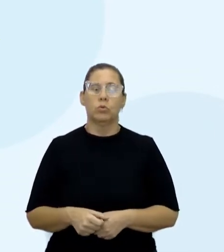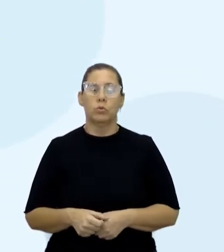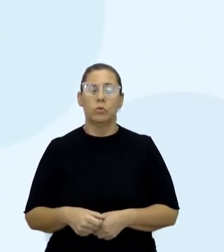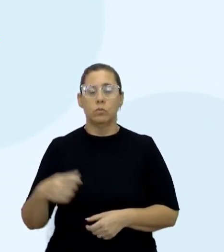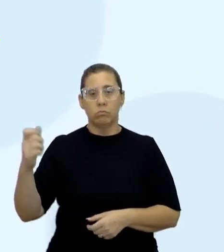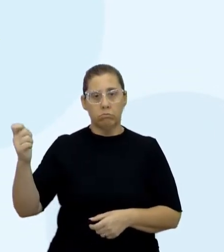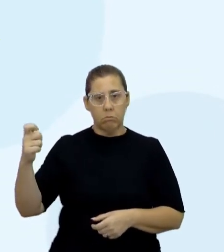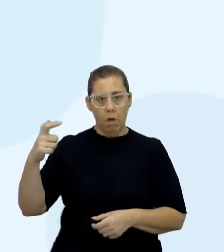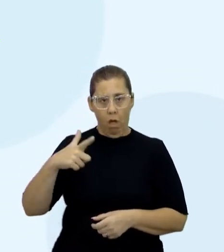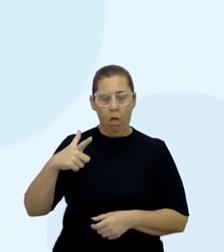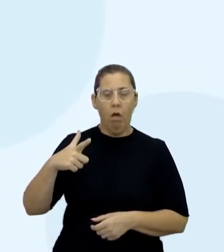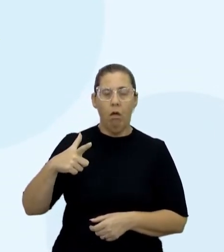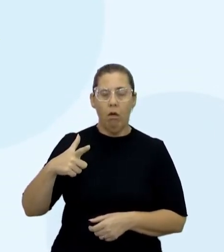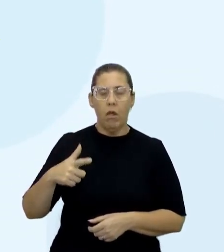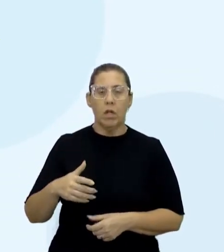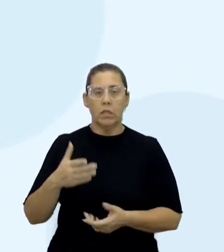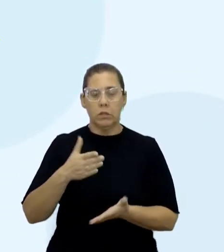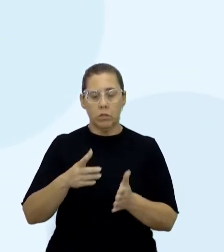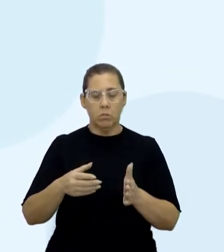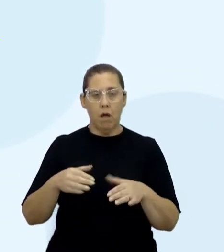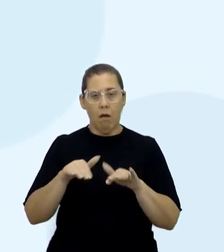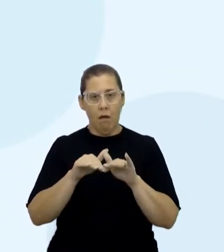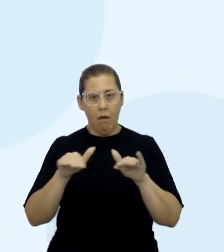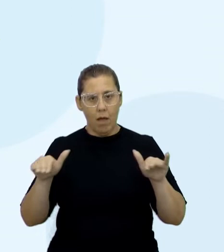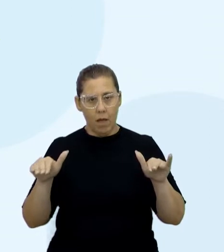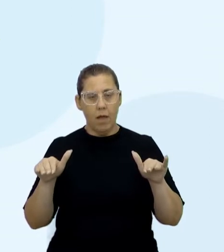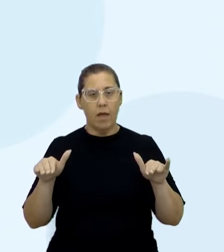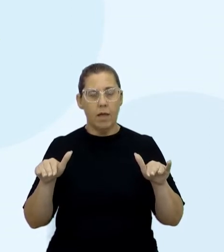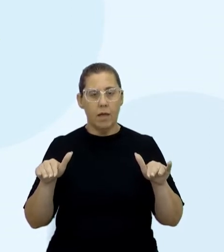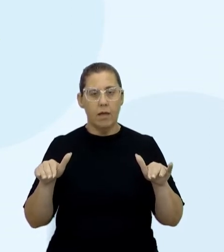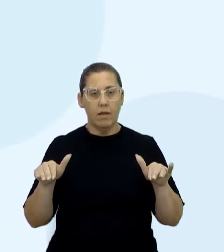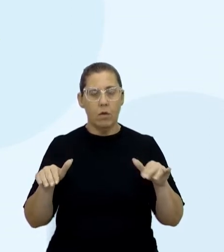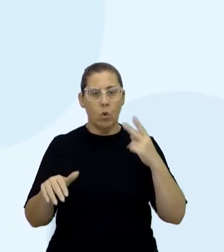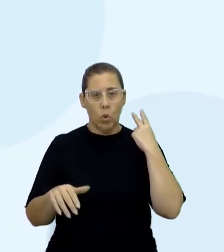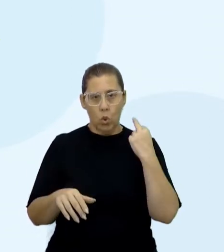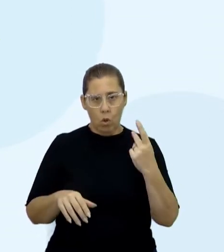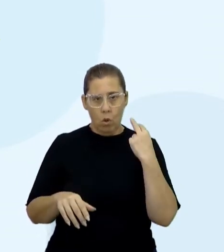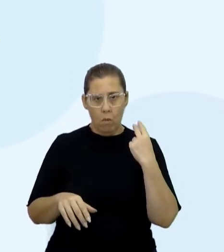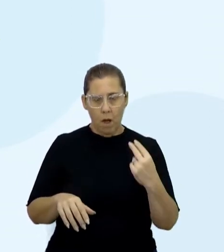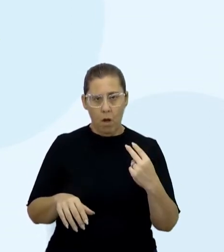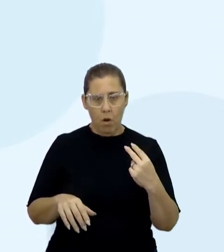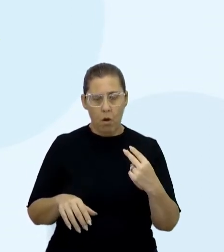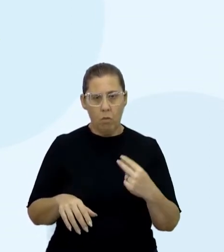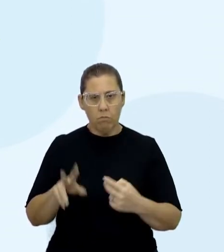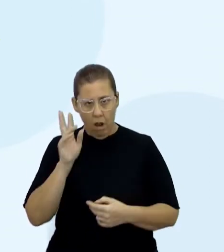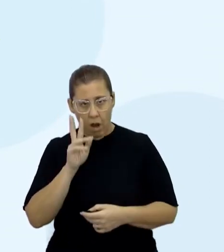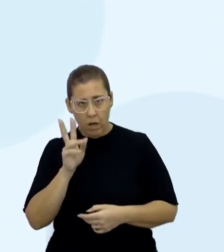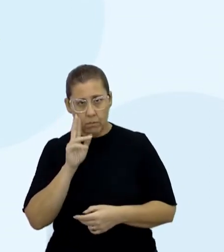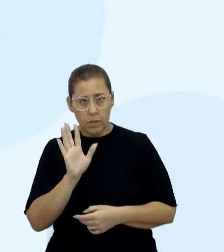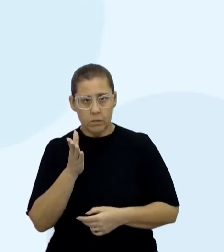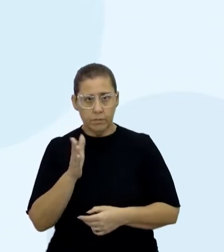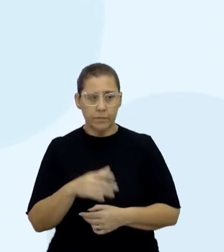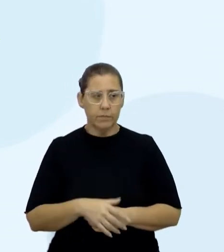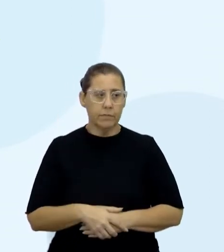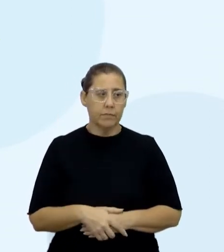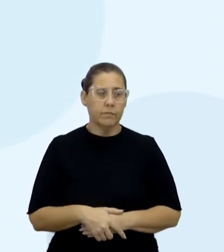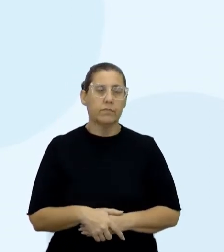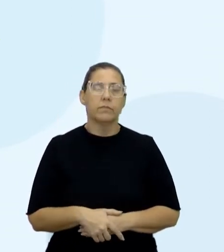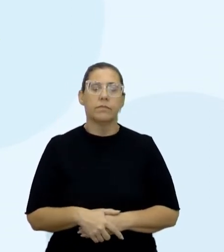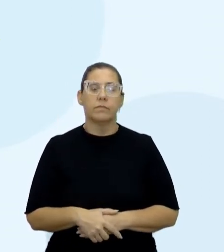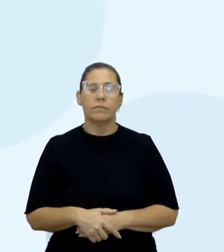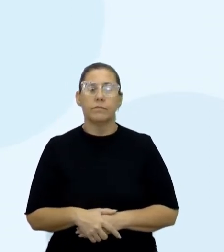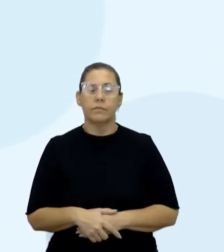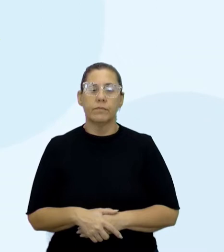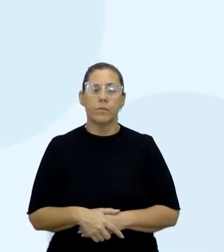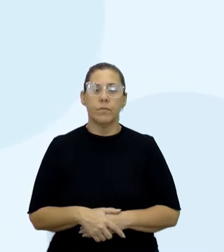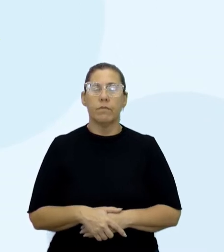segundo uma reta que a gente chama de reta normal, Está lembrando isso?